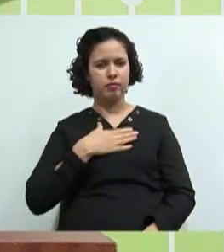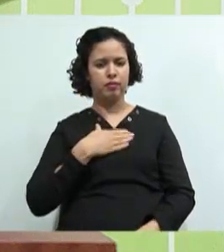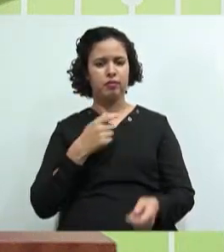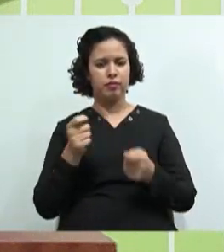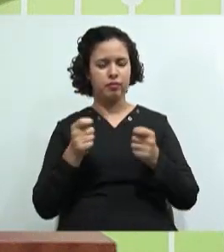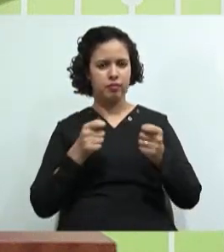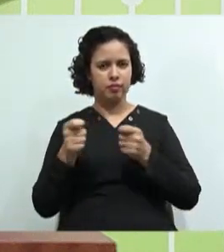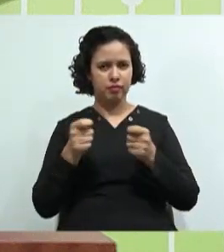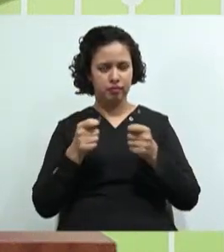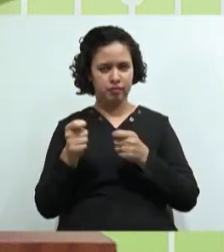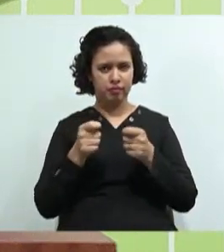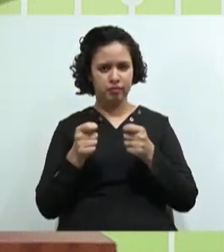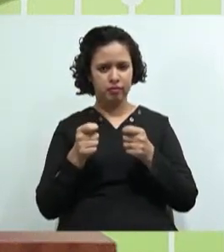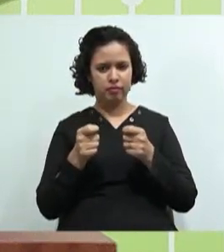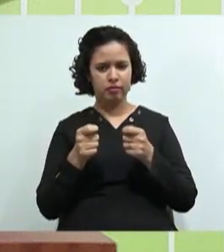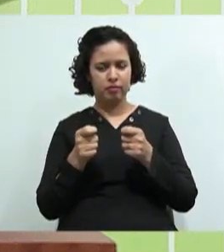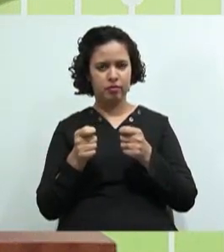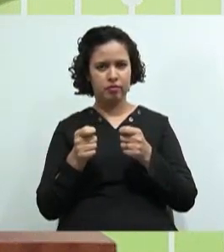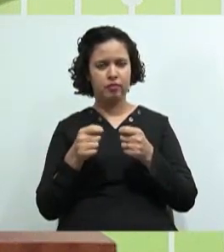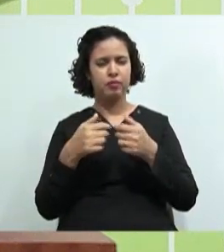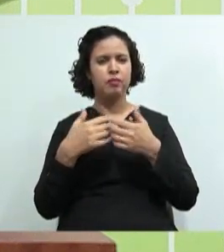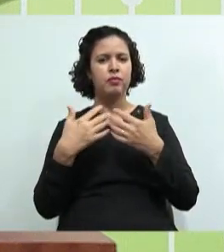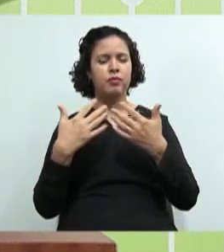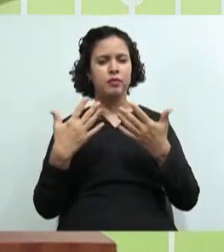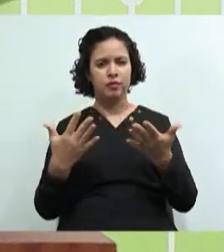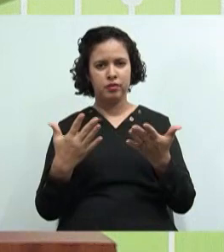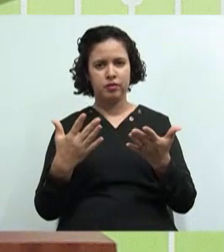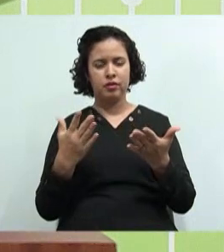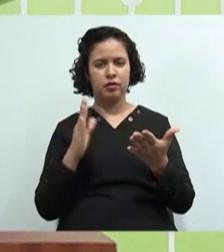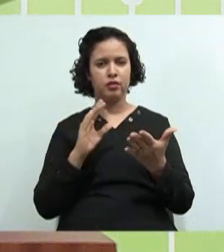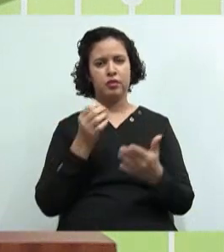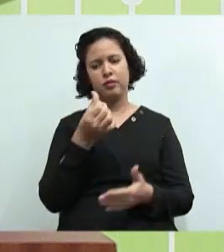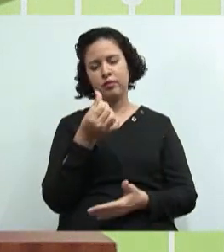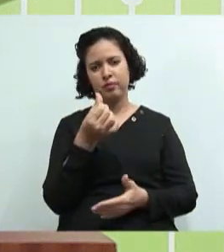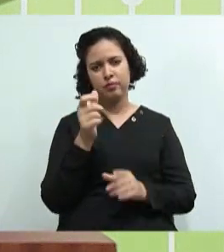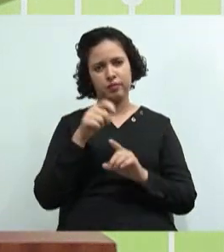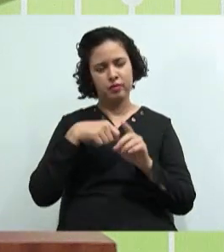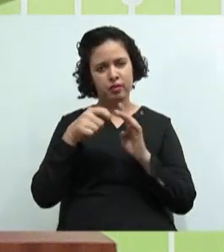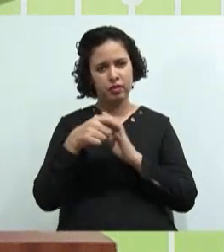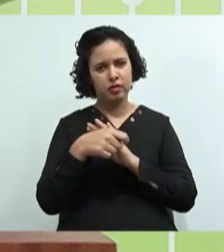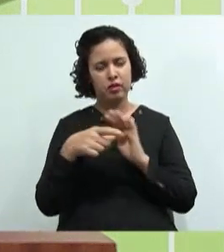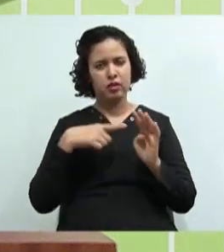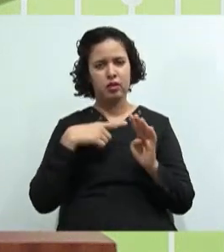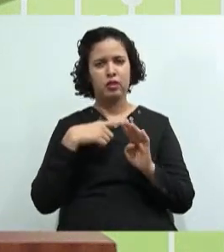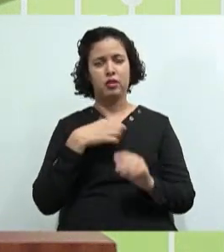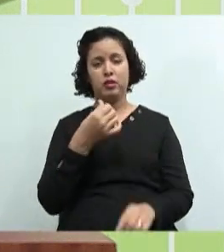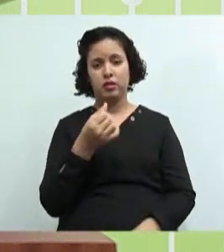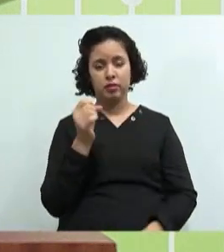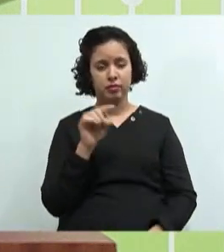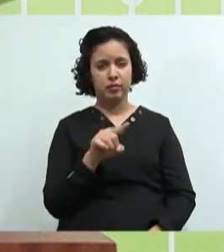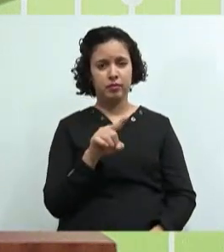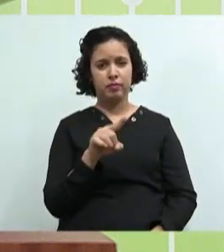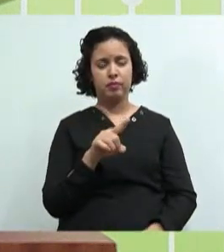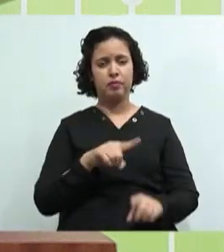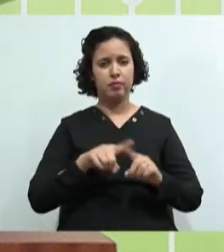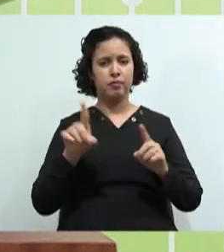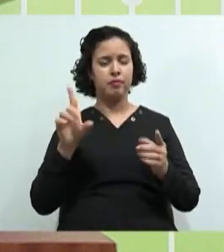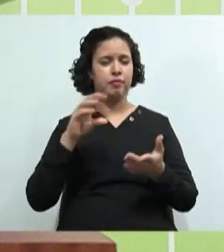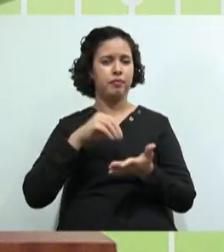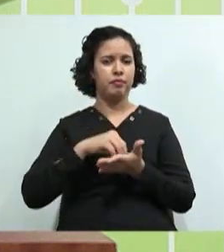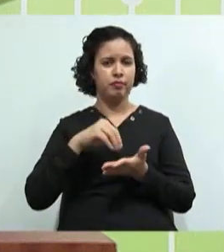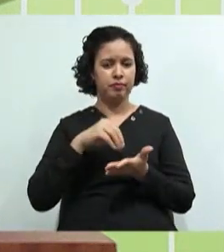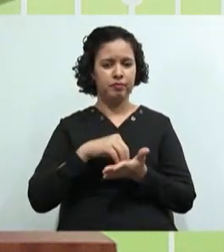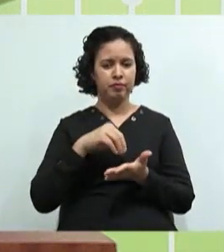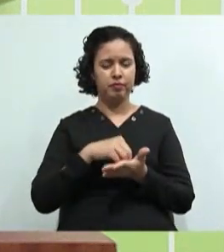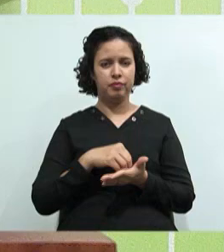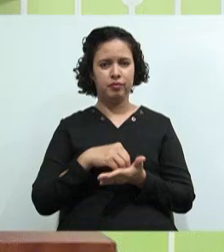que em 6 meses, a minha meta era ter quanto? 6 mil, mas eu só tinha 4.500. E aí, existe um negócio